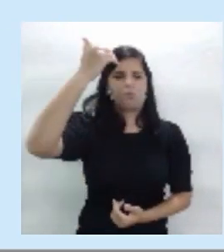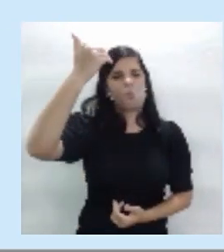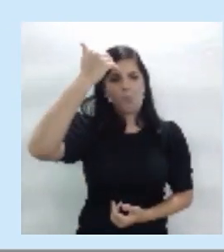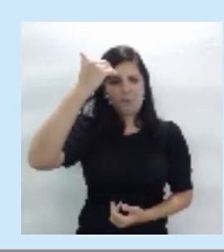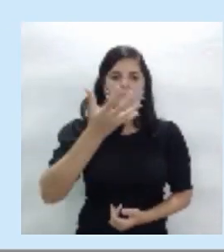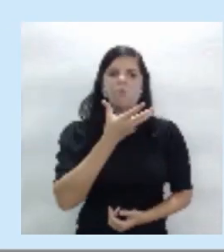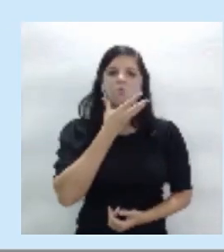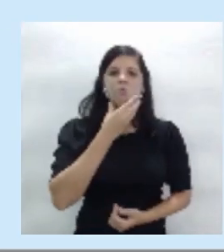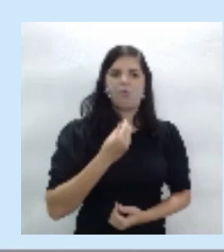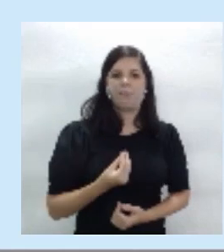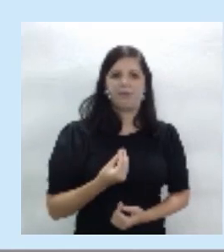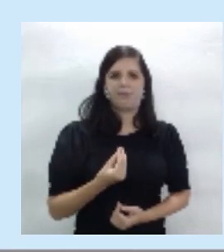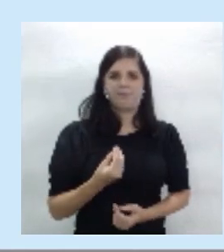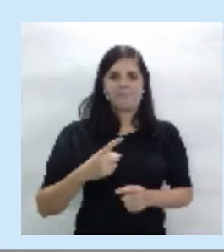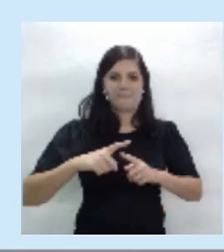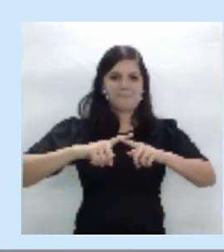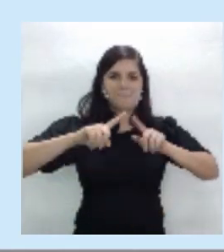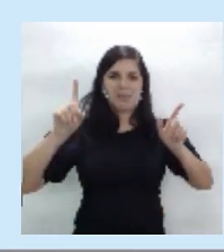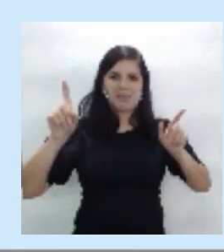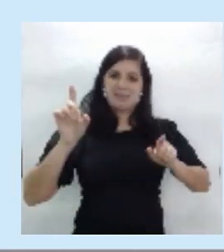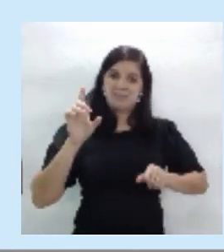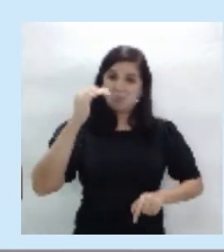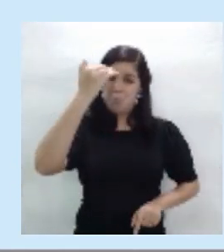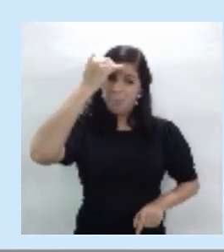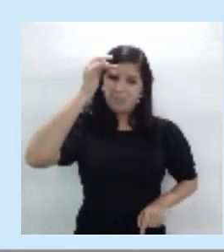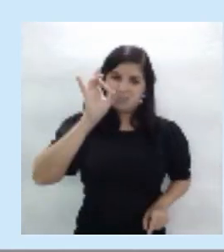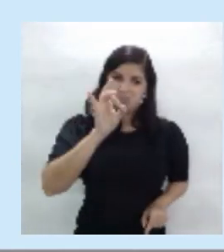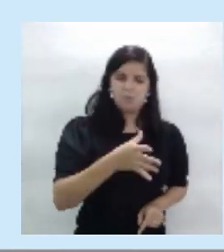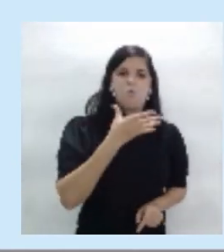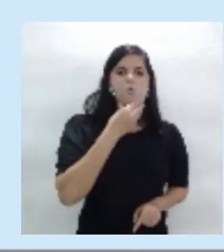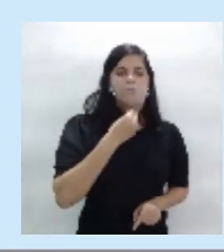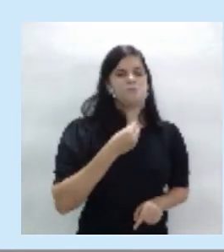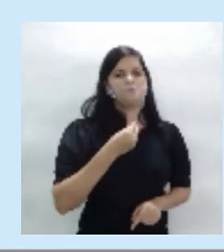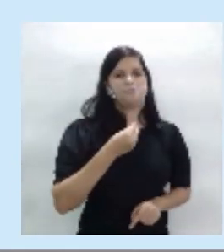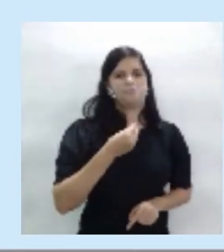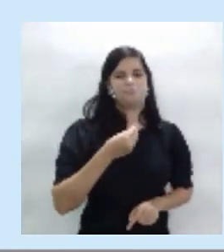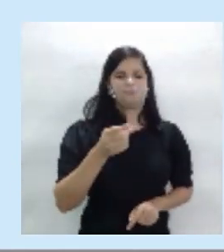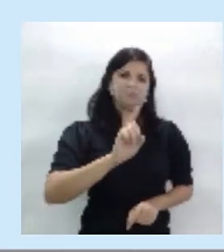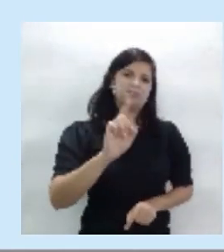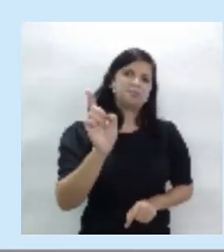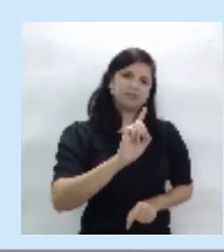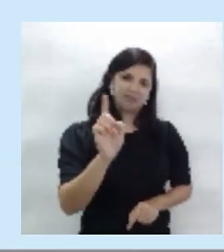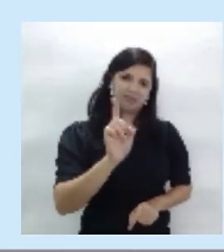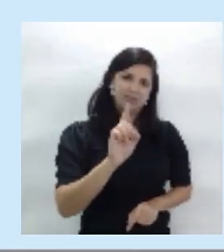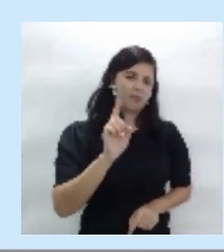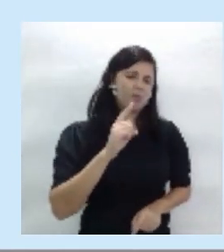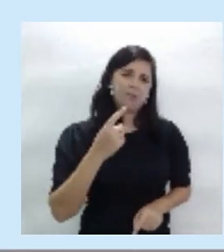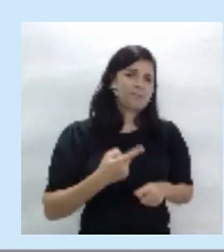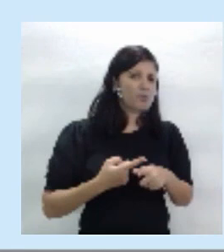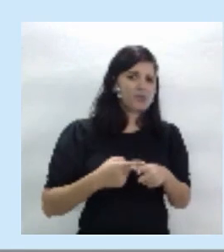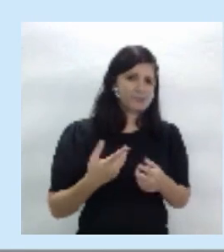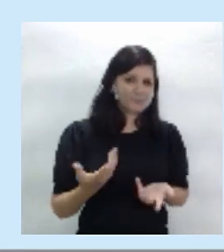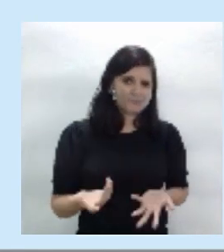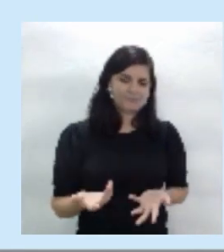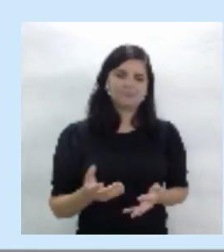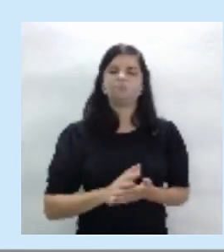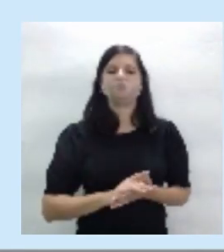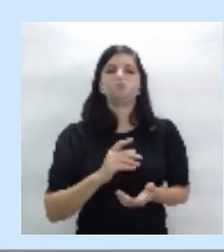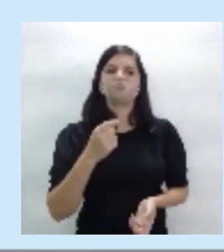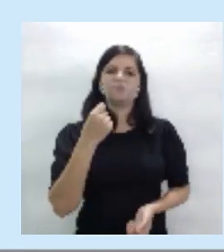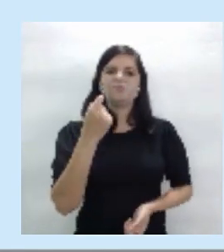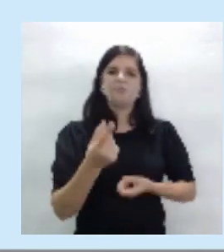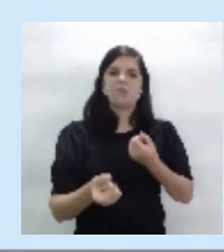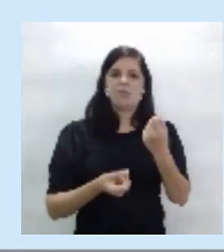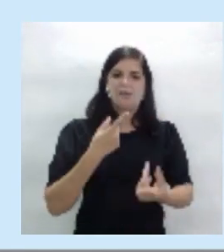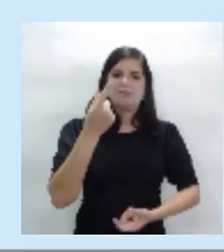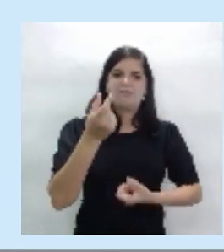tá? Mas nem sempre é apenas o homem que causa as queimadas diretamente, tá? O que eu estou querendo dizer para vocês? Que nem sempre é